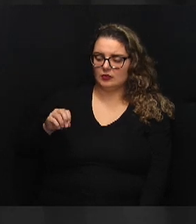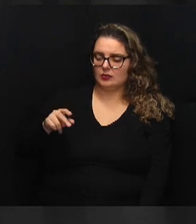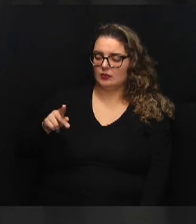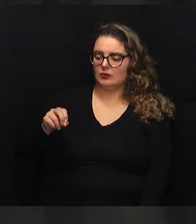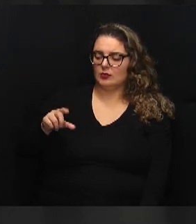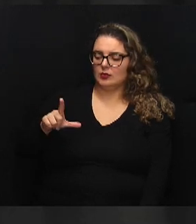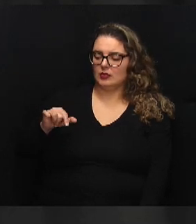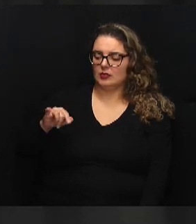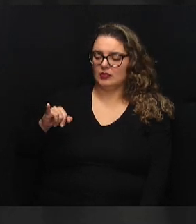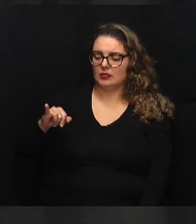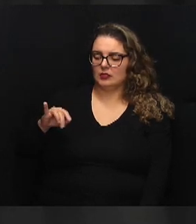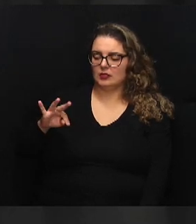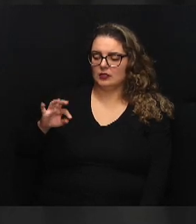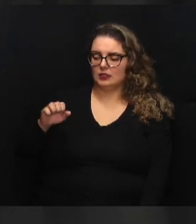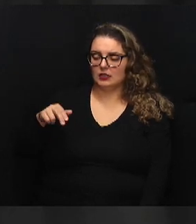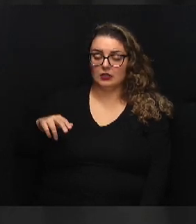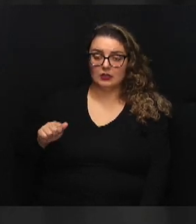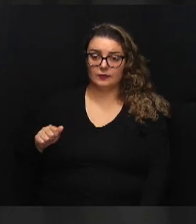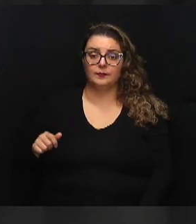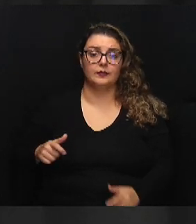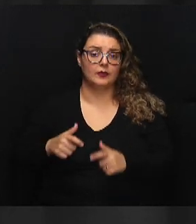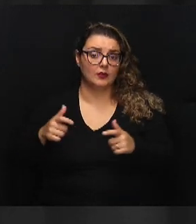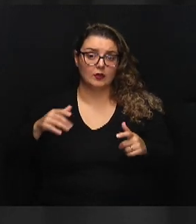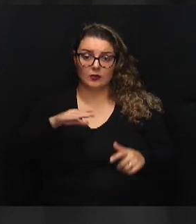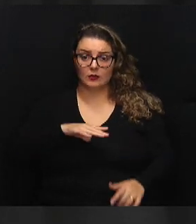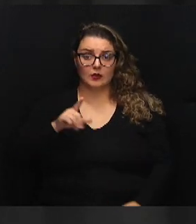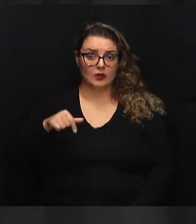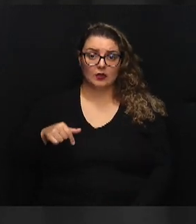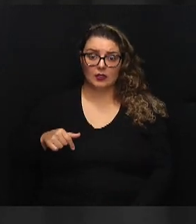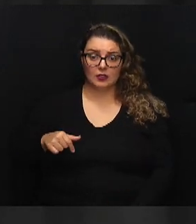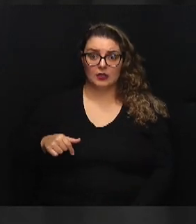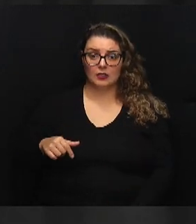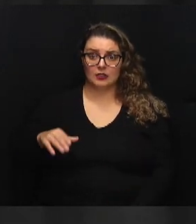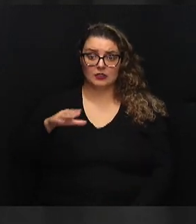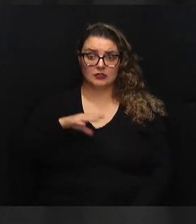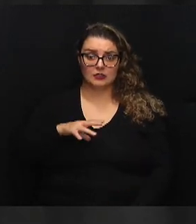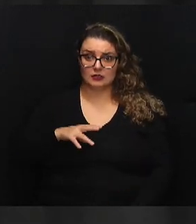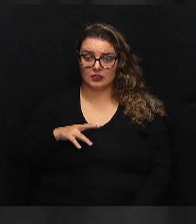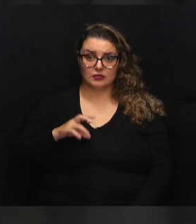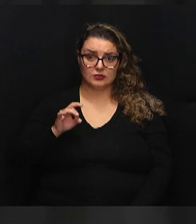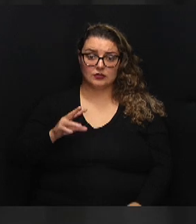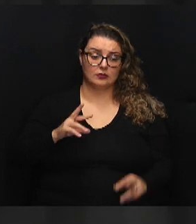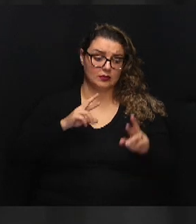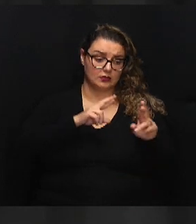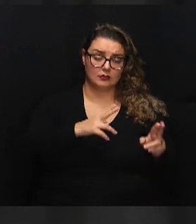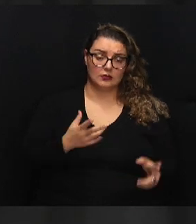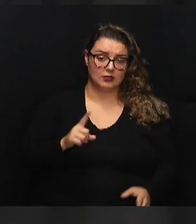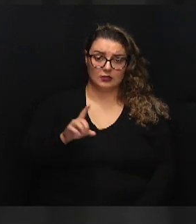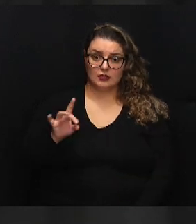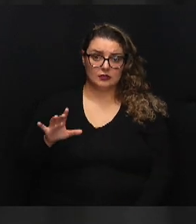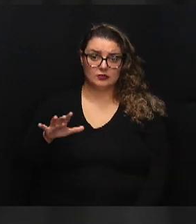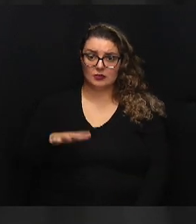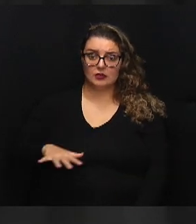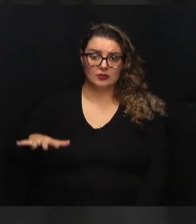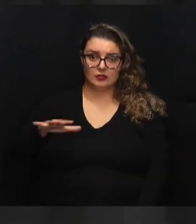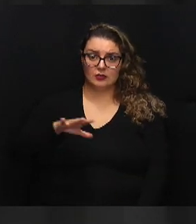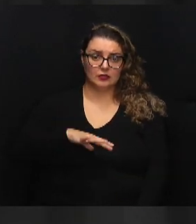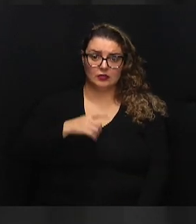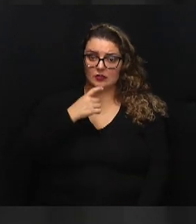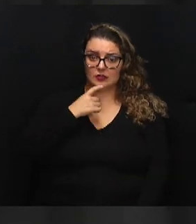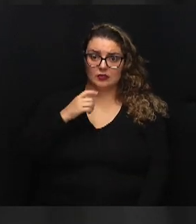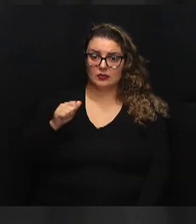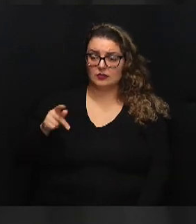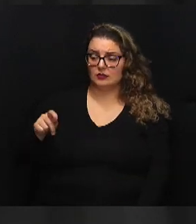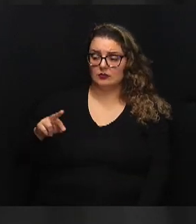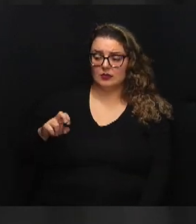maioria desses municípios são cidades dormitório. Sim. A maioria, não só o distrito de Campinas, não só o distrito de